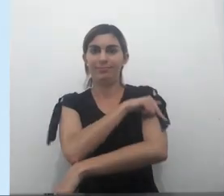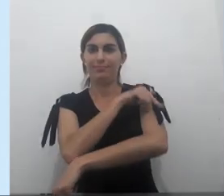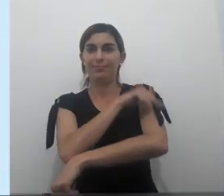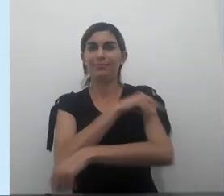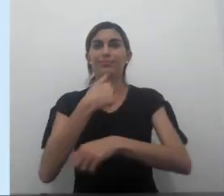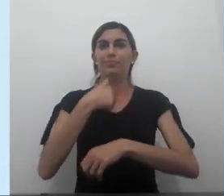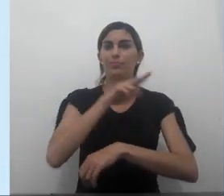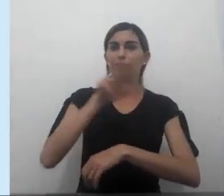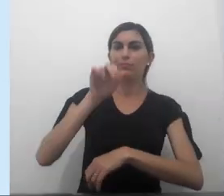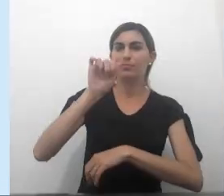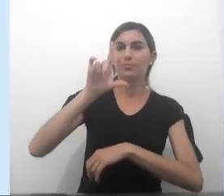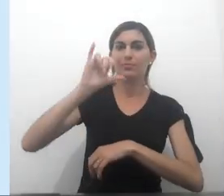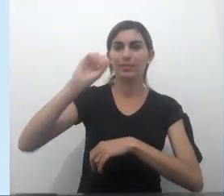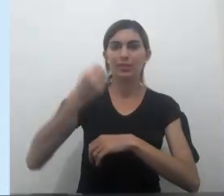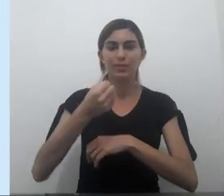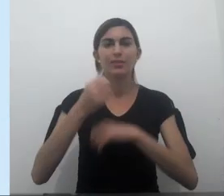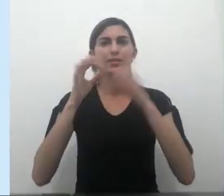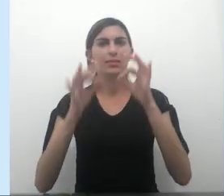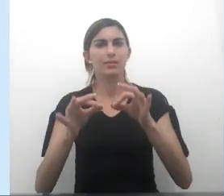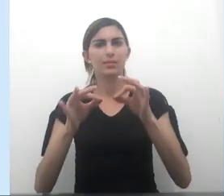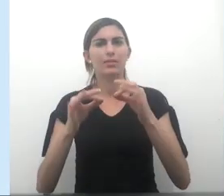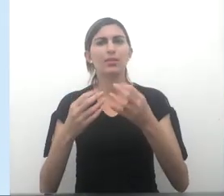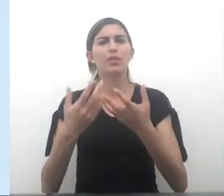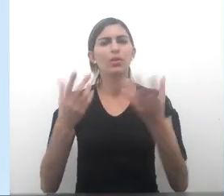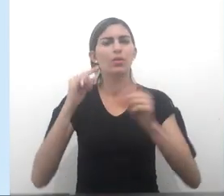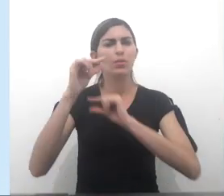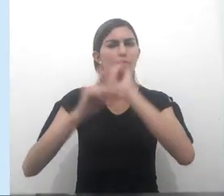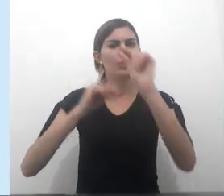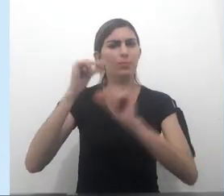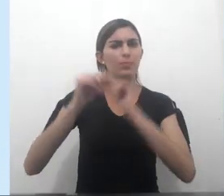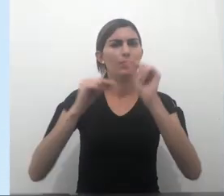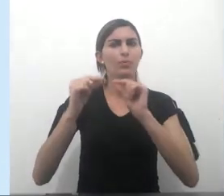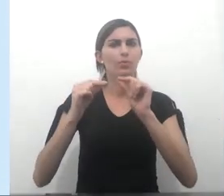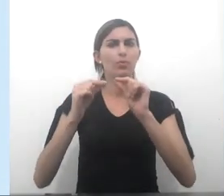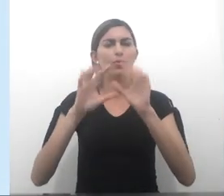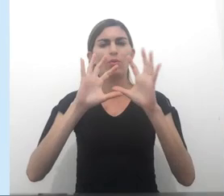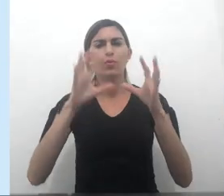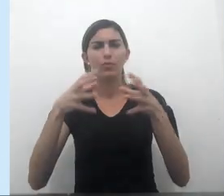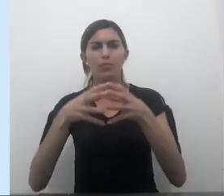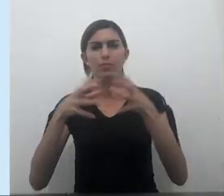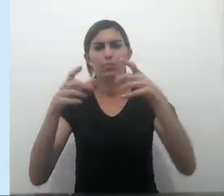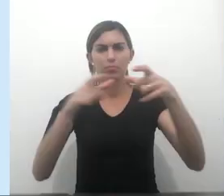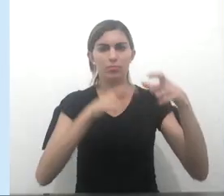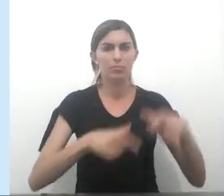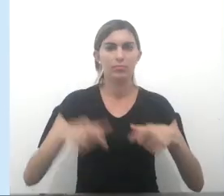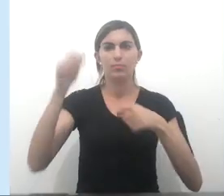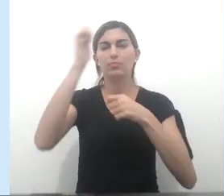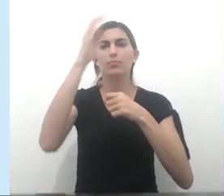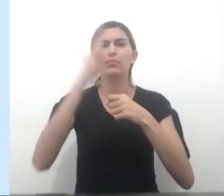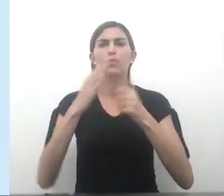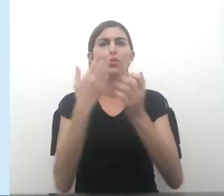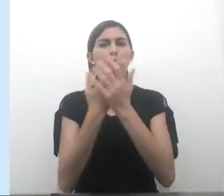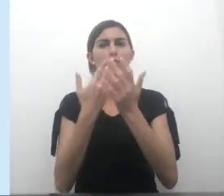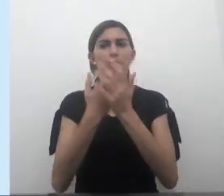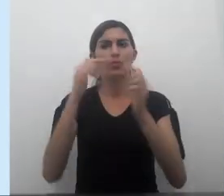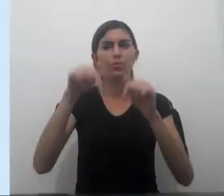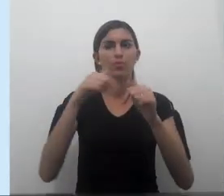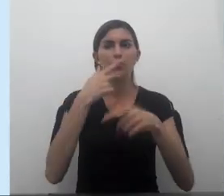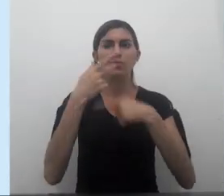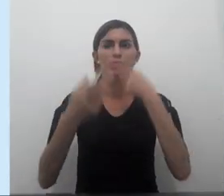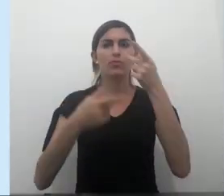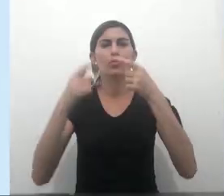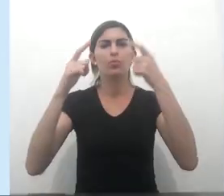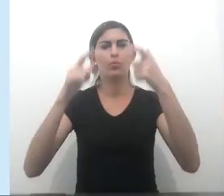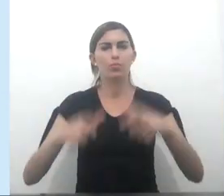Olá, sétimo ano, meu nome é Alisson, certo? A gente está aprendendo um pouquinho sobre a configuração do território brasileiro. Na aula de hoje a gente vai falar um pouquinho